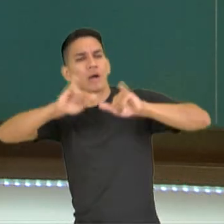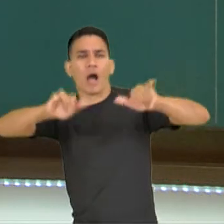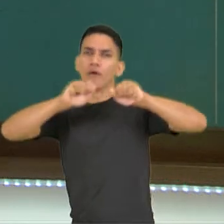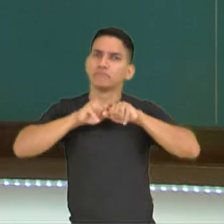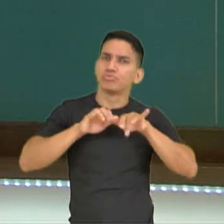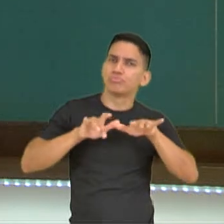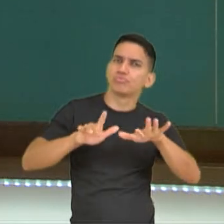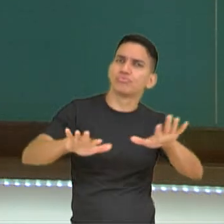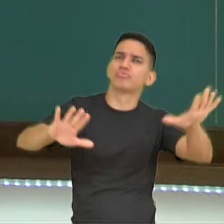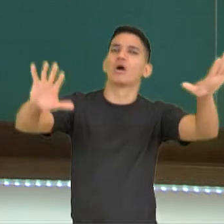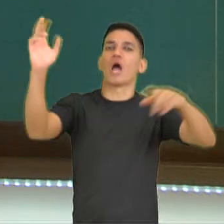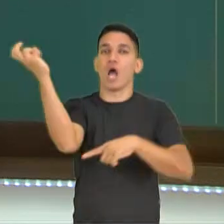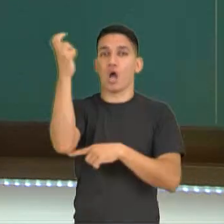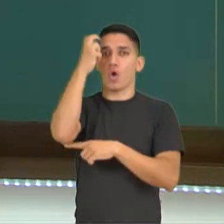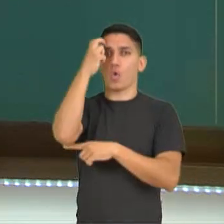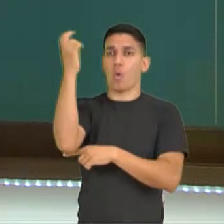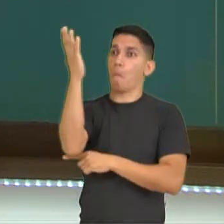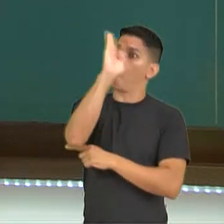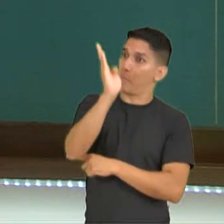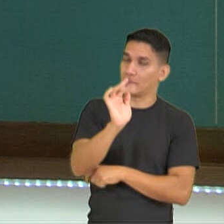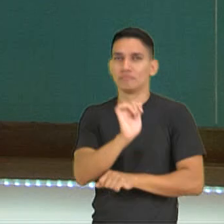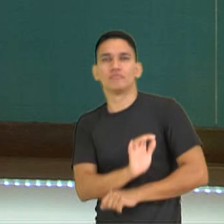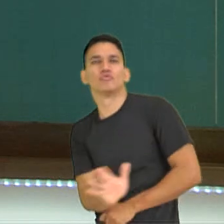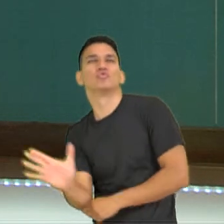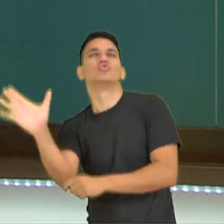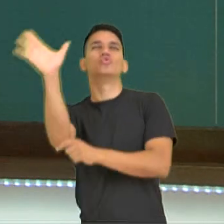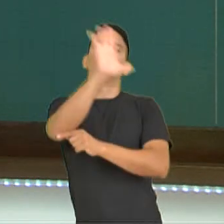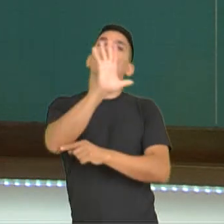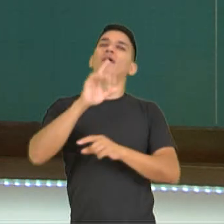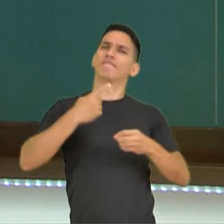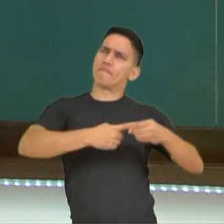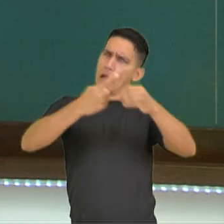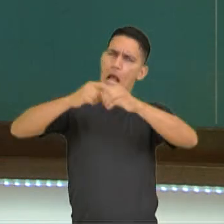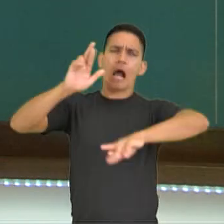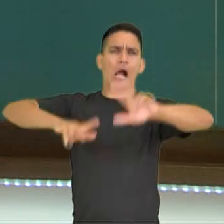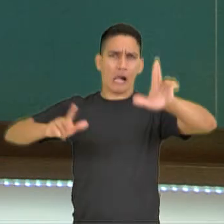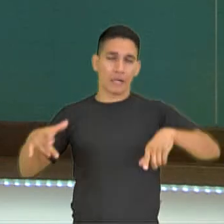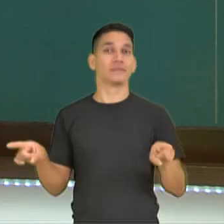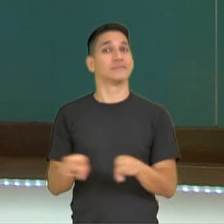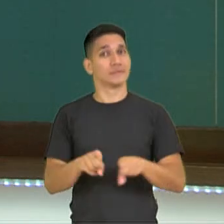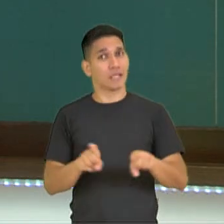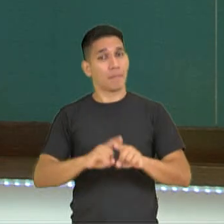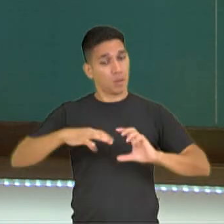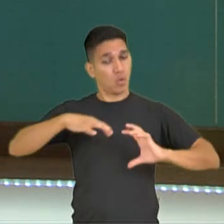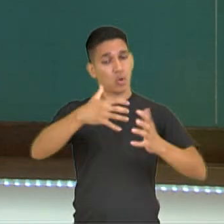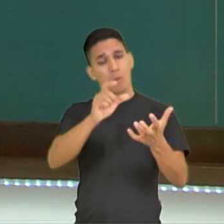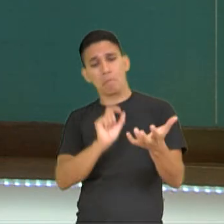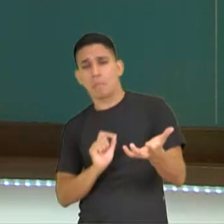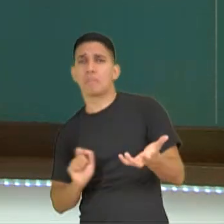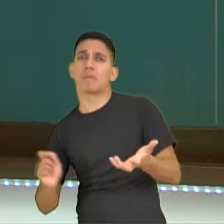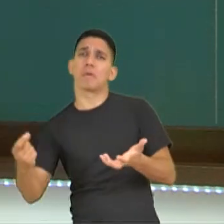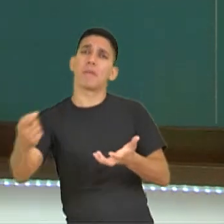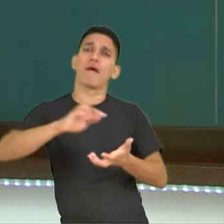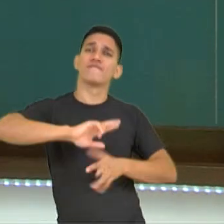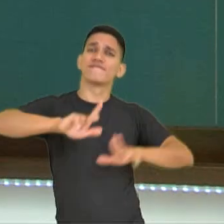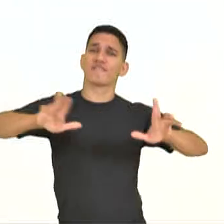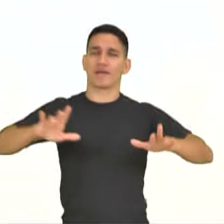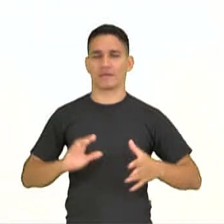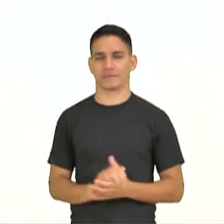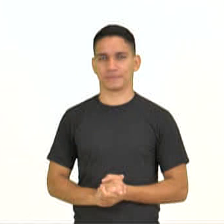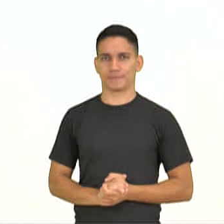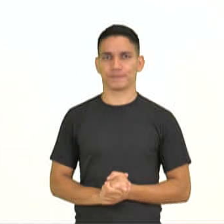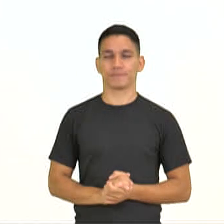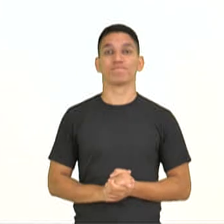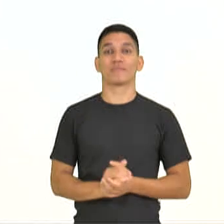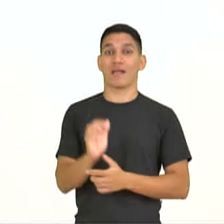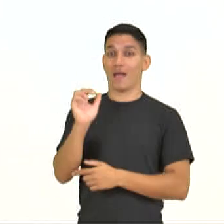cultura, não só no Brasil, não só em várias cidades do Brasil, como em várias regiões do mundo. O